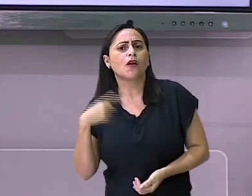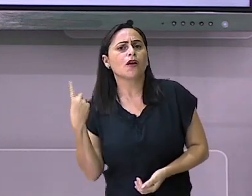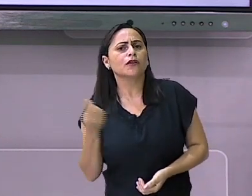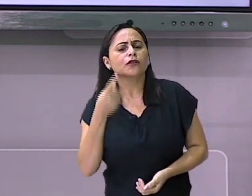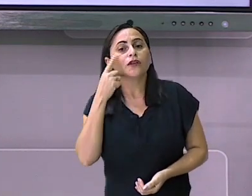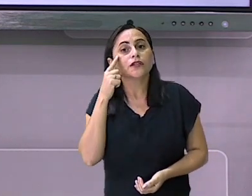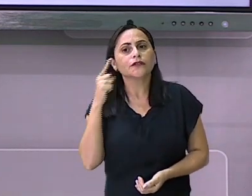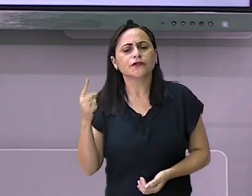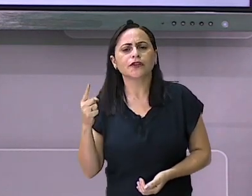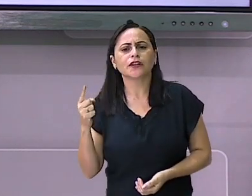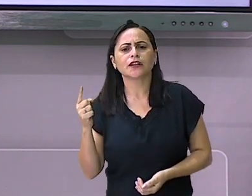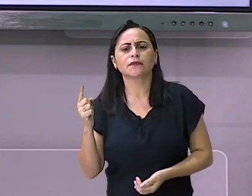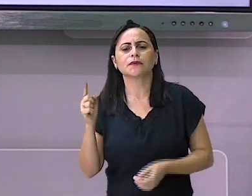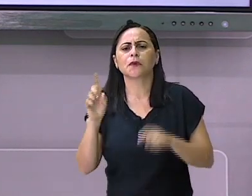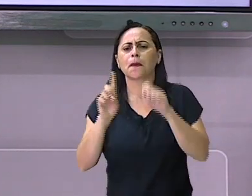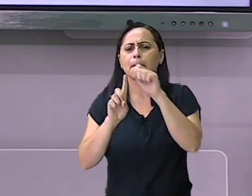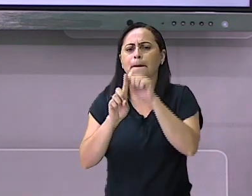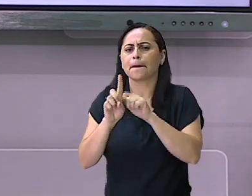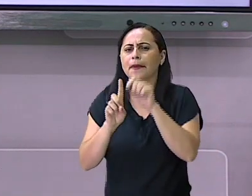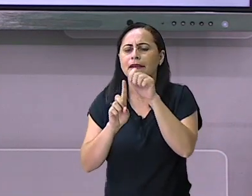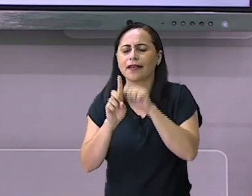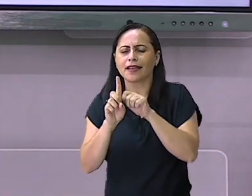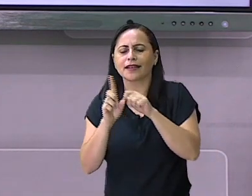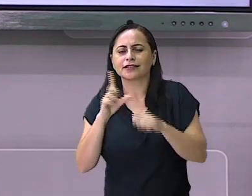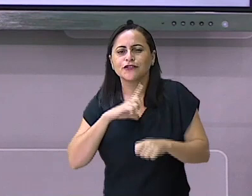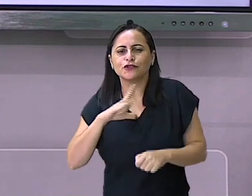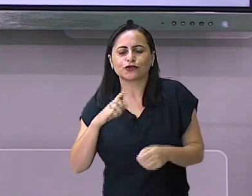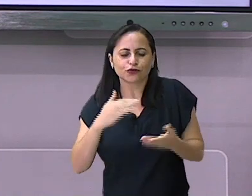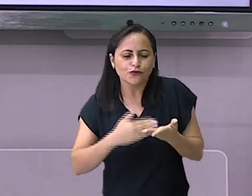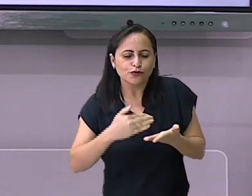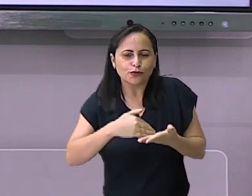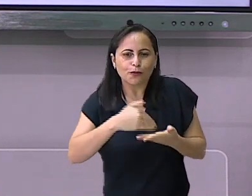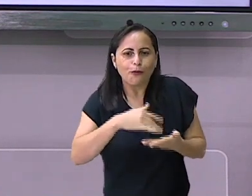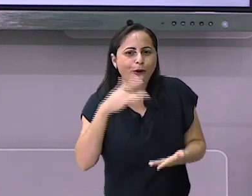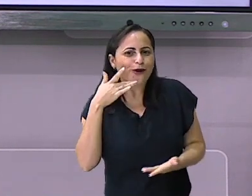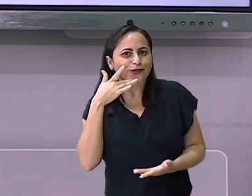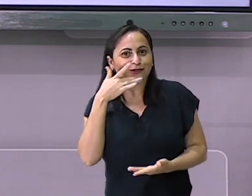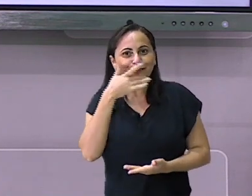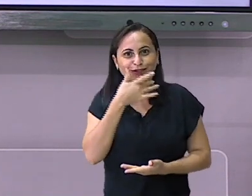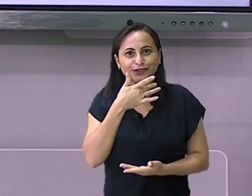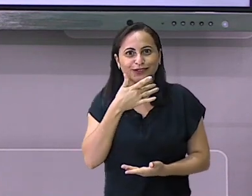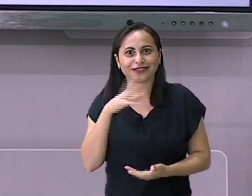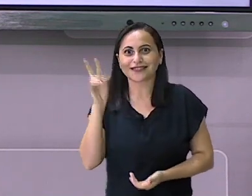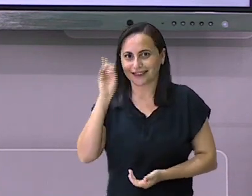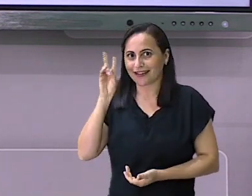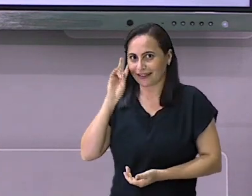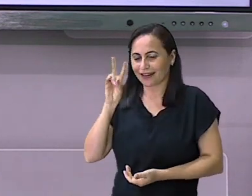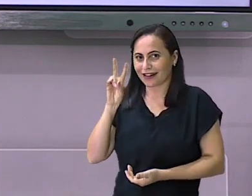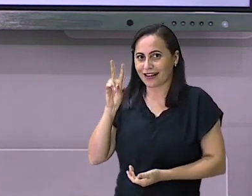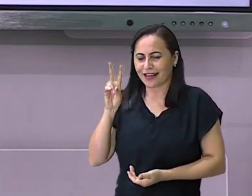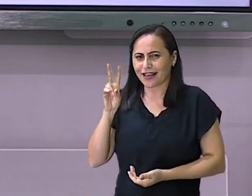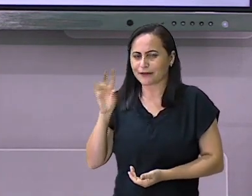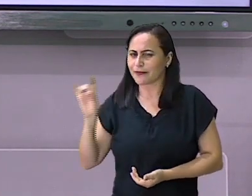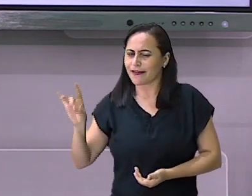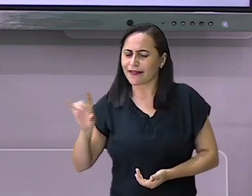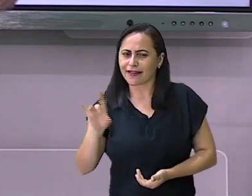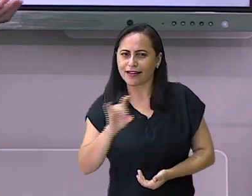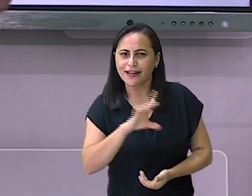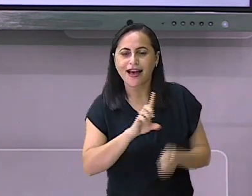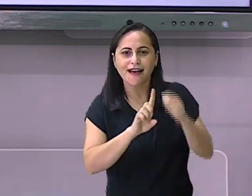mesmo? Que tinha aquele monte de bolo gostoso. Um bolo delicioso para cada